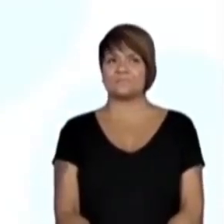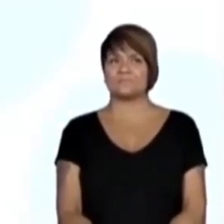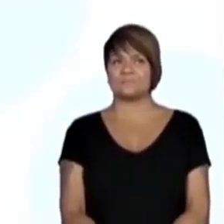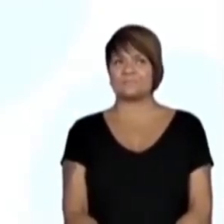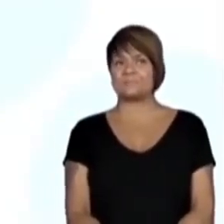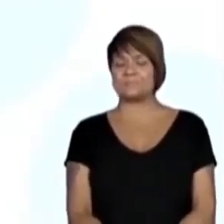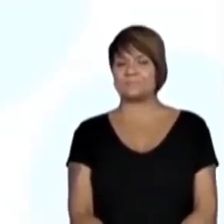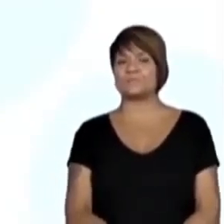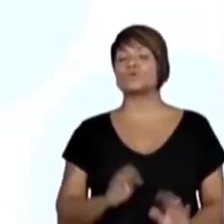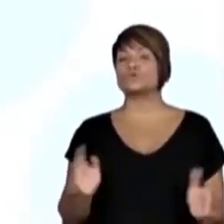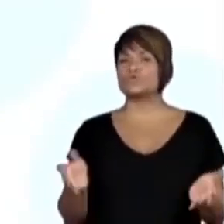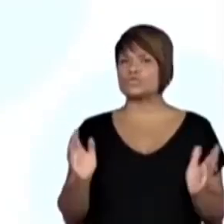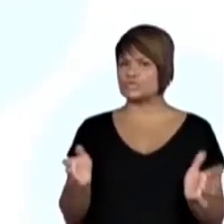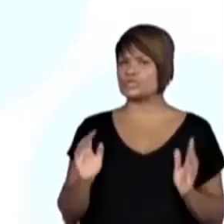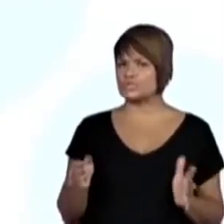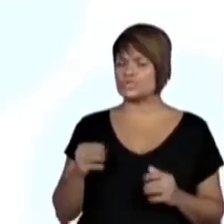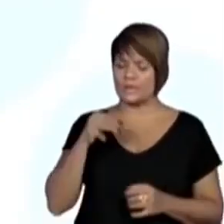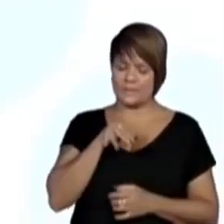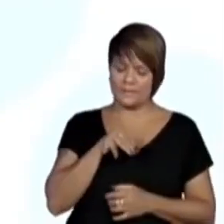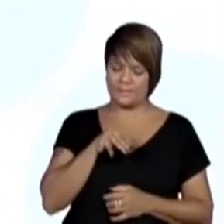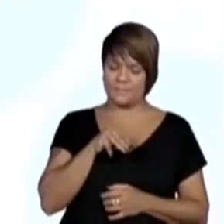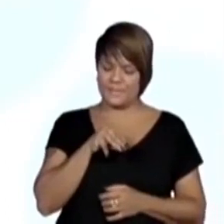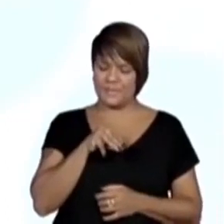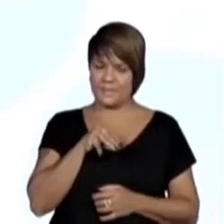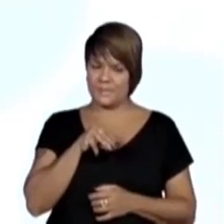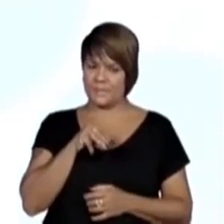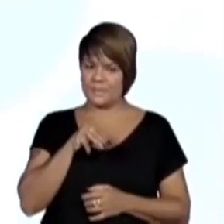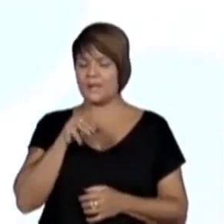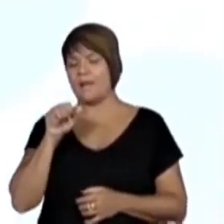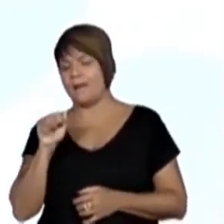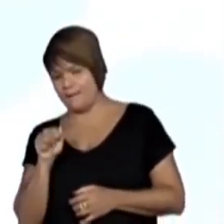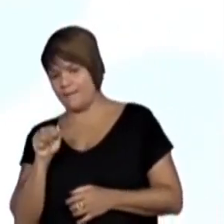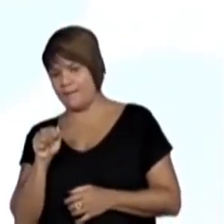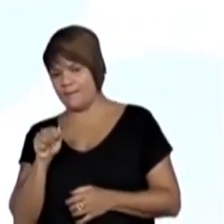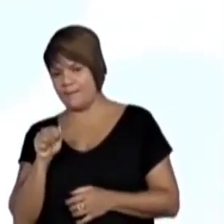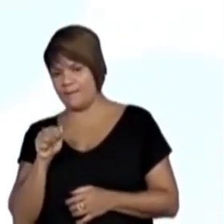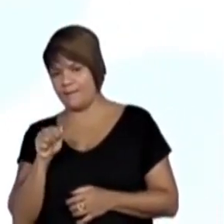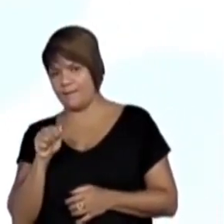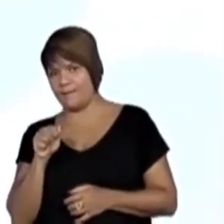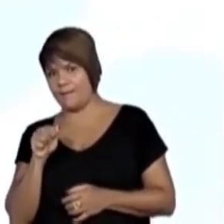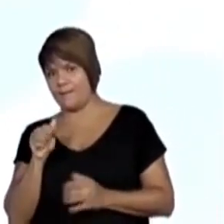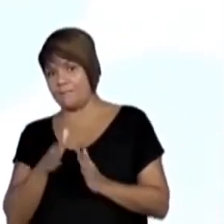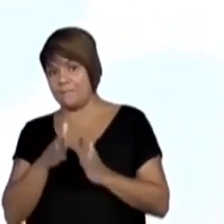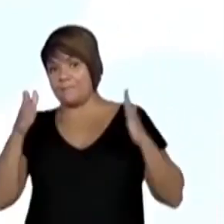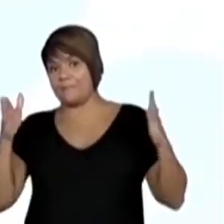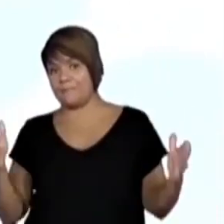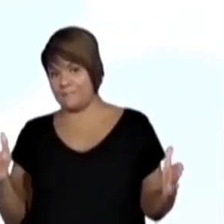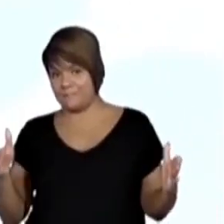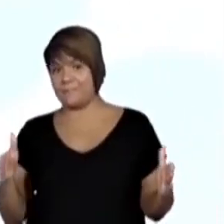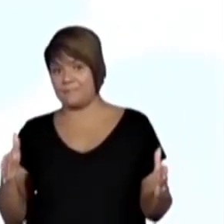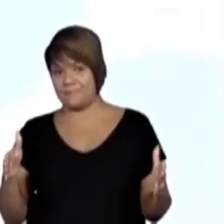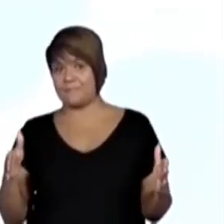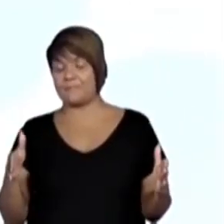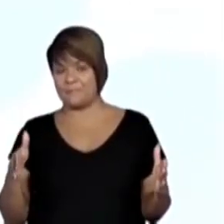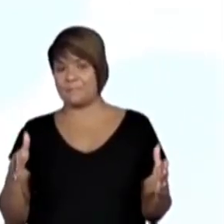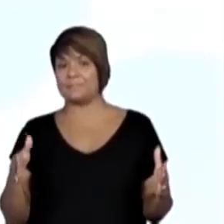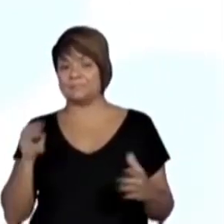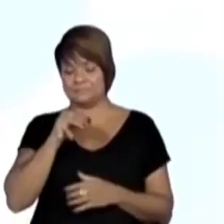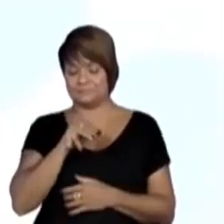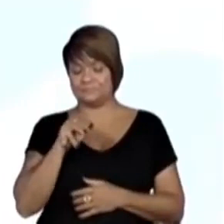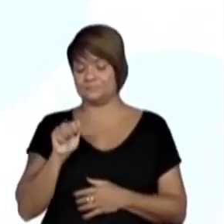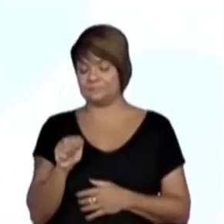Macaco. Então, eu já conheço a letra M, eu já conheço a letra A. E maior também começa com